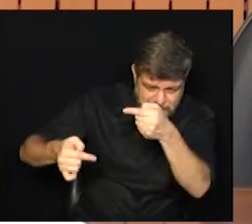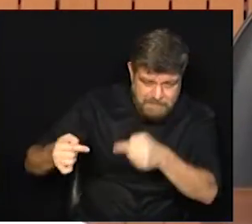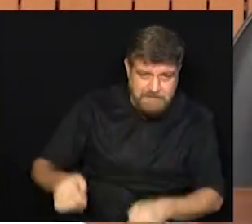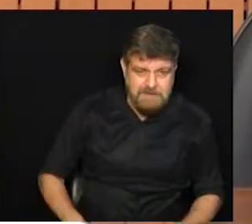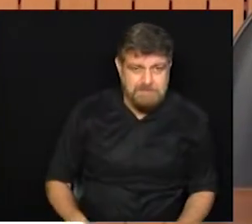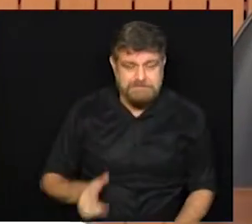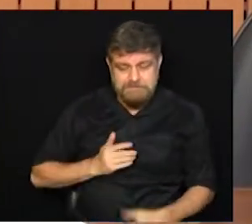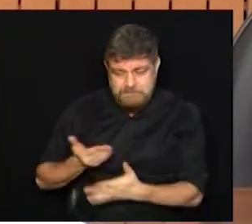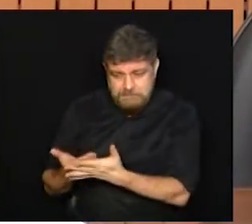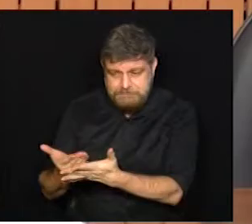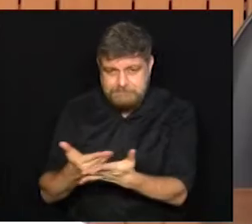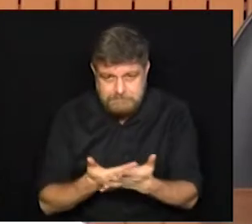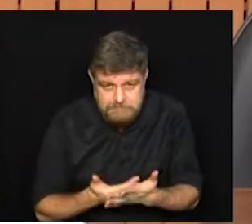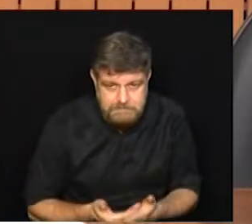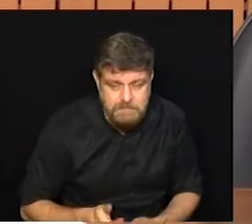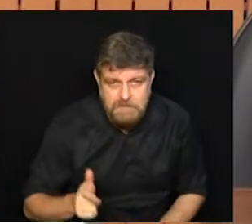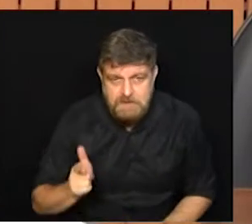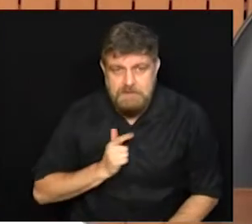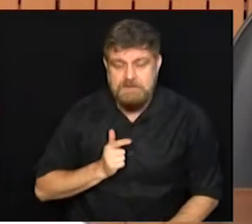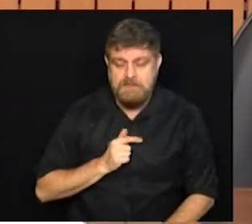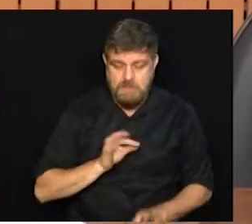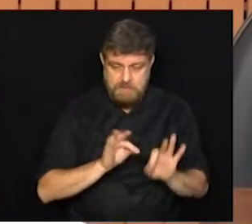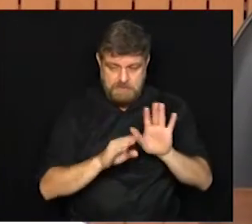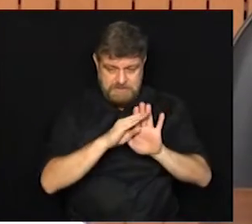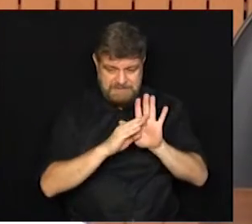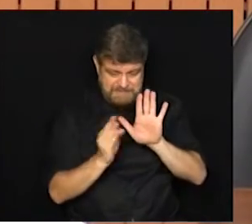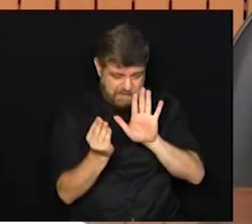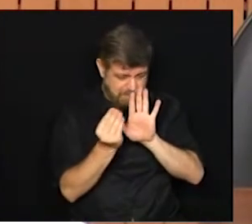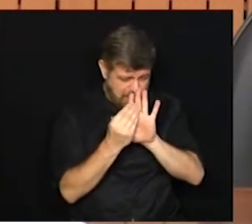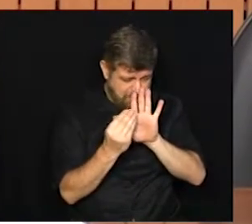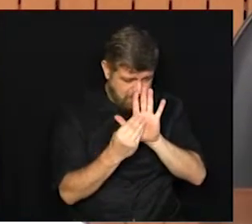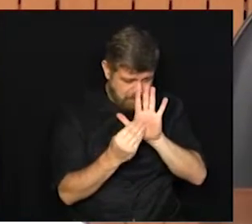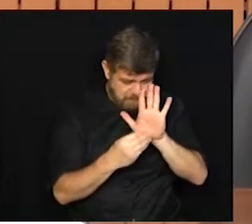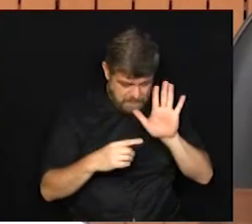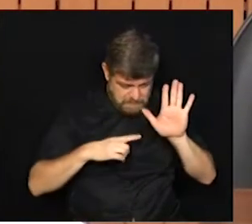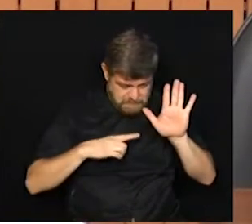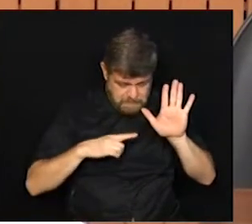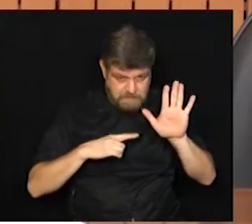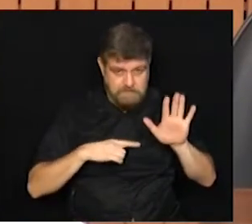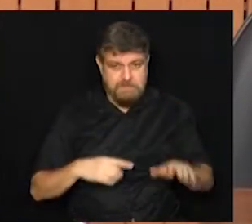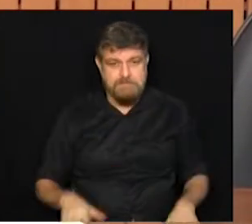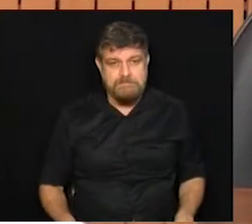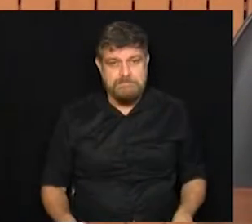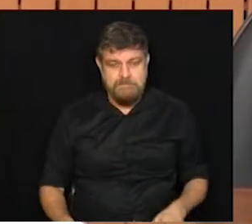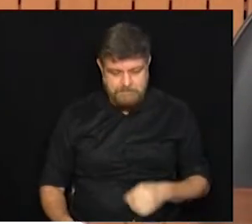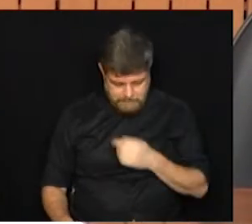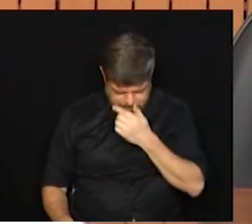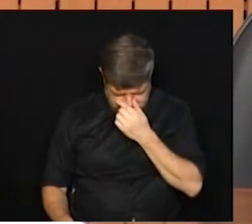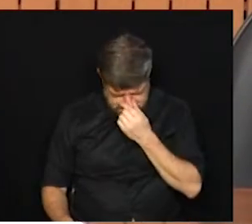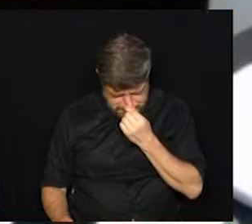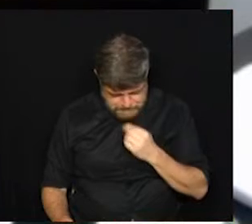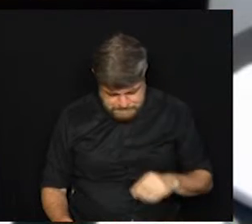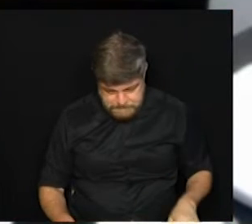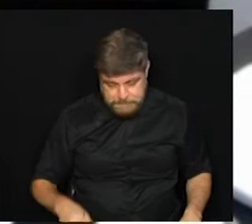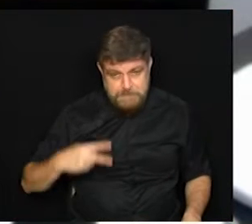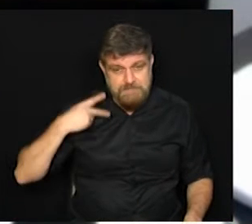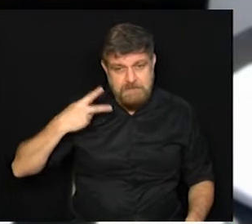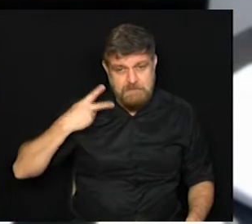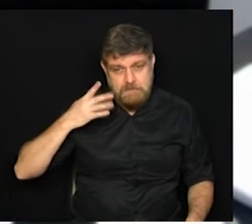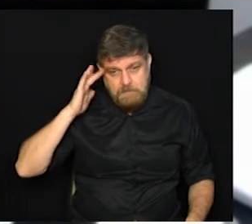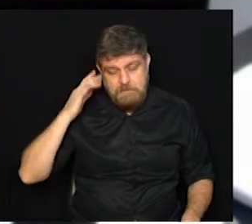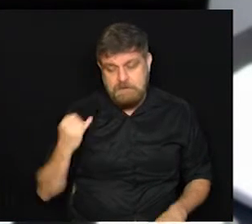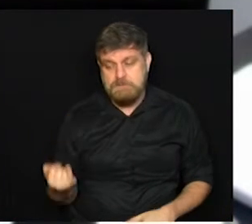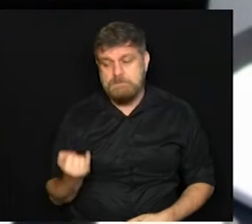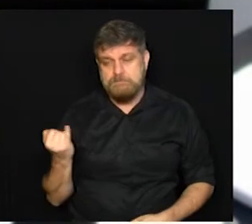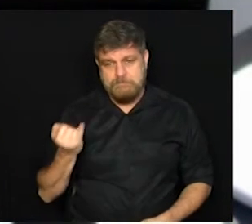nos estudos, estão sendo consideradas, né? É isso, por enquanto é isso. Vereador, acho muito importante a